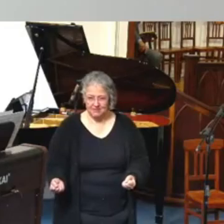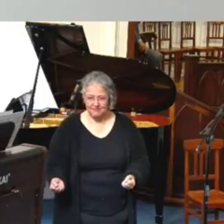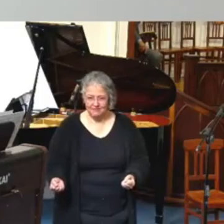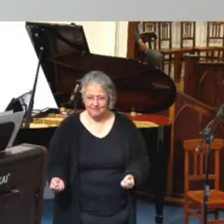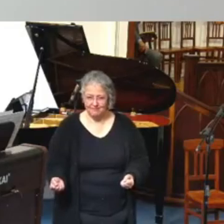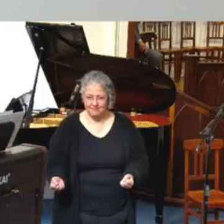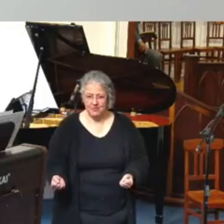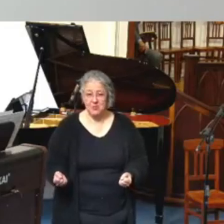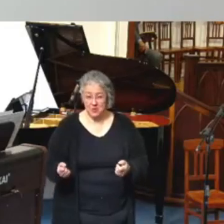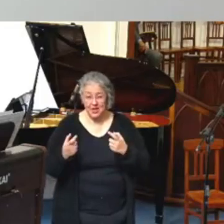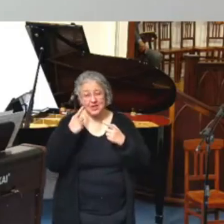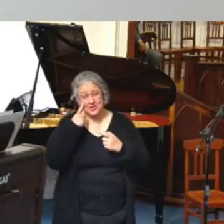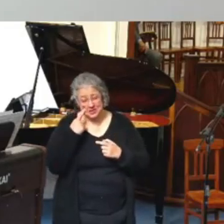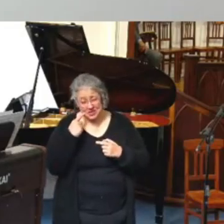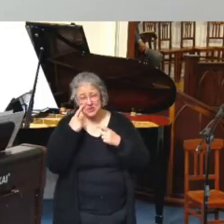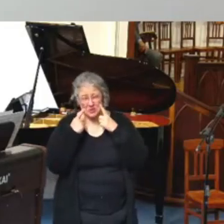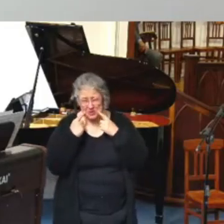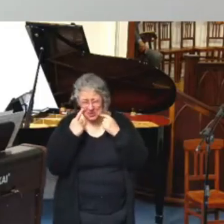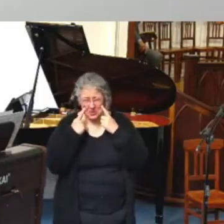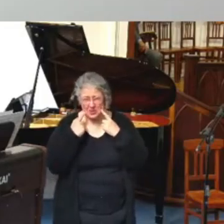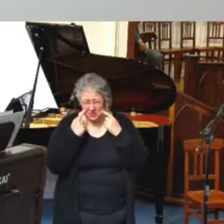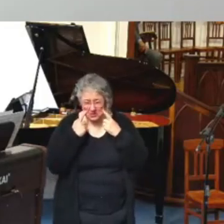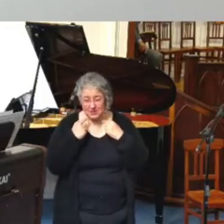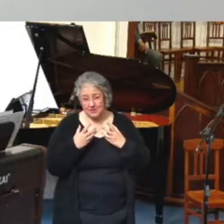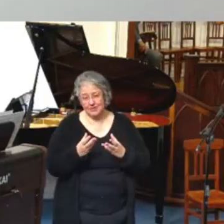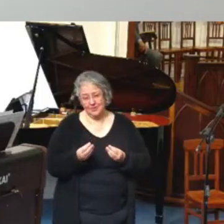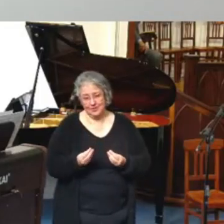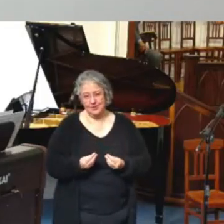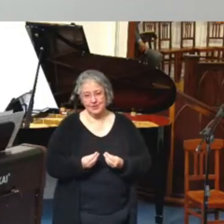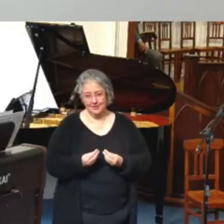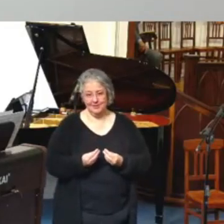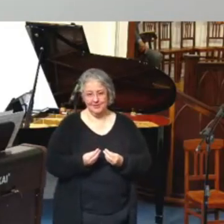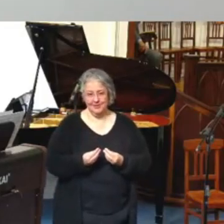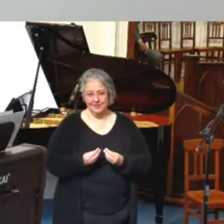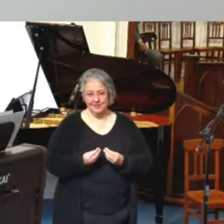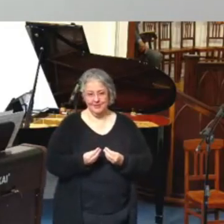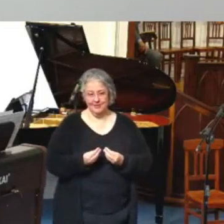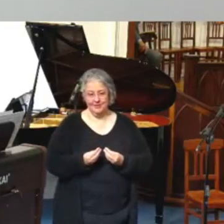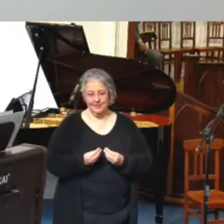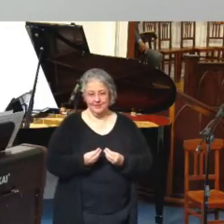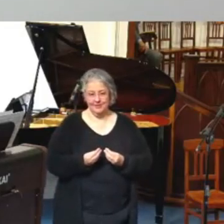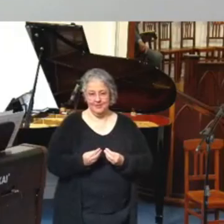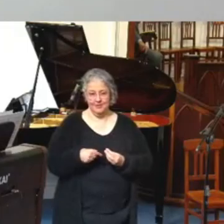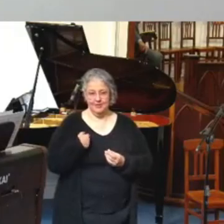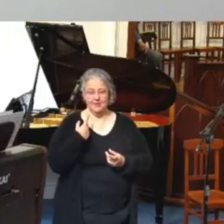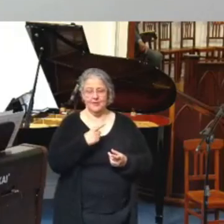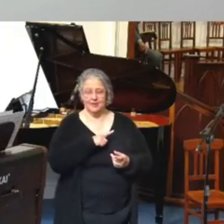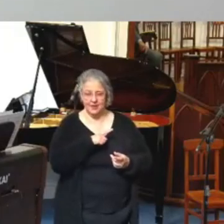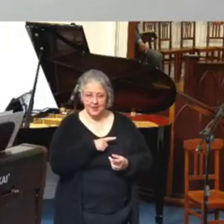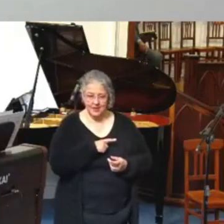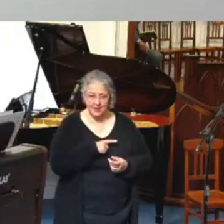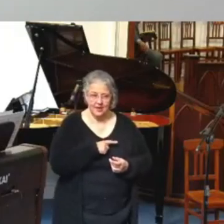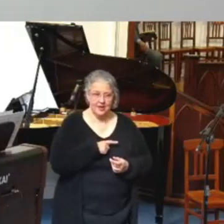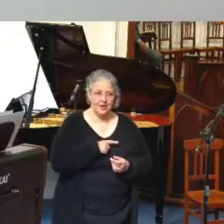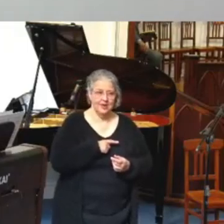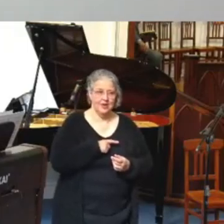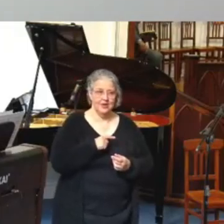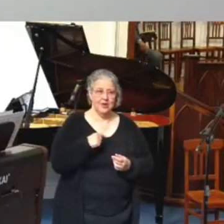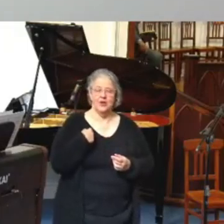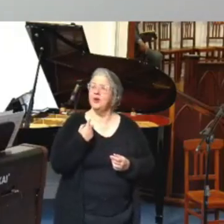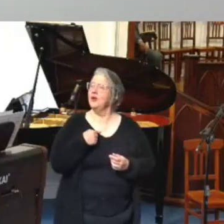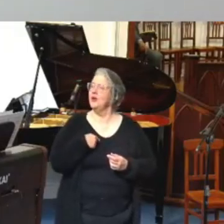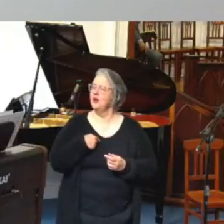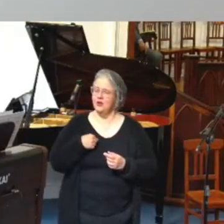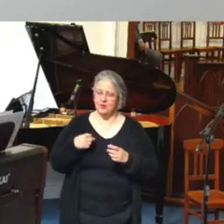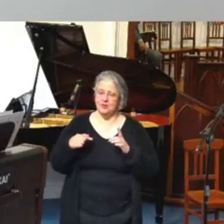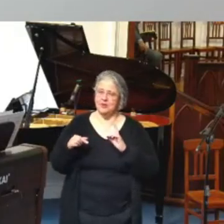filho, nós voltamos nossos olhos para 2 salmos, o Salmo 3 e o Salmo 4, e nós enxergamos ali